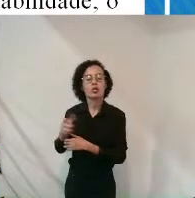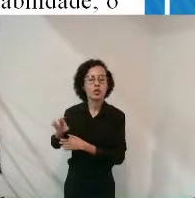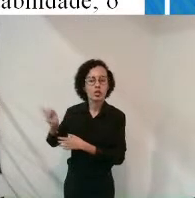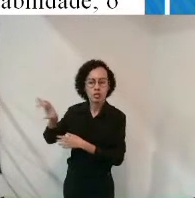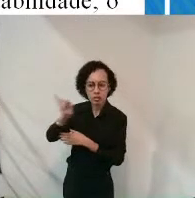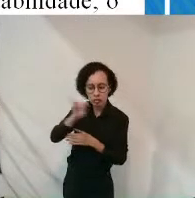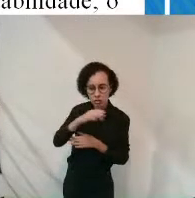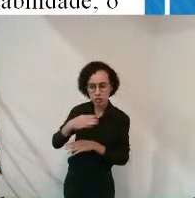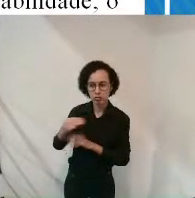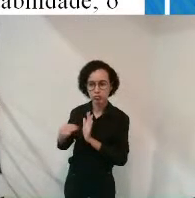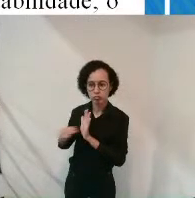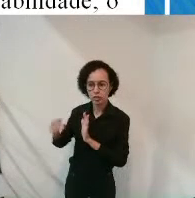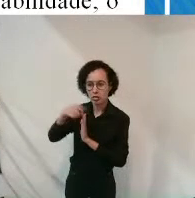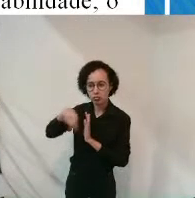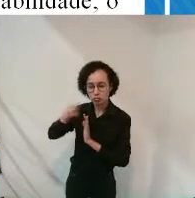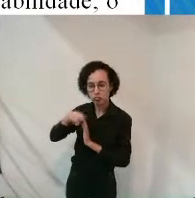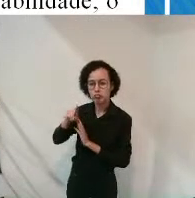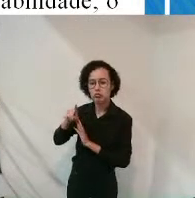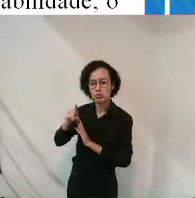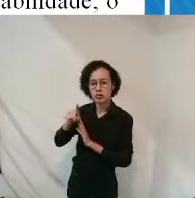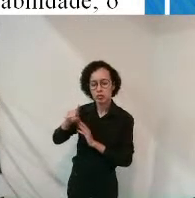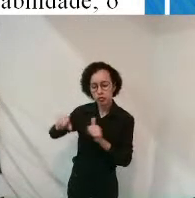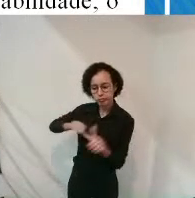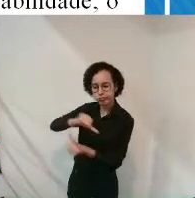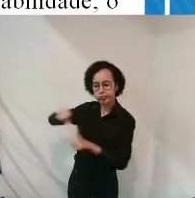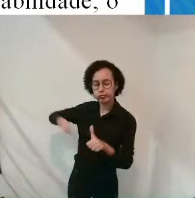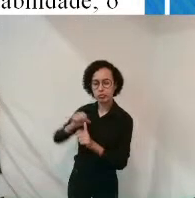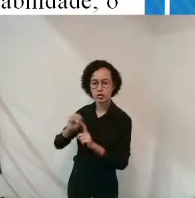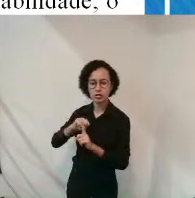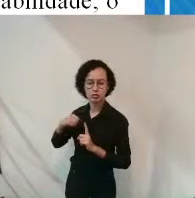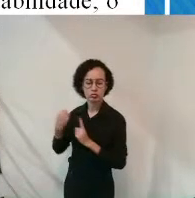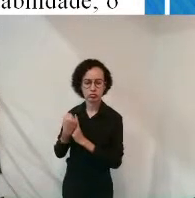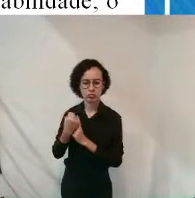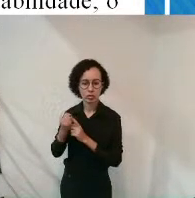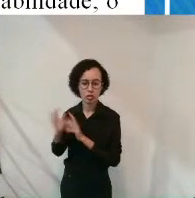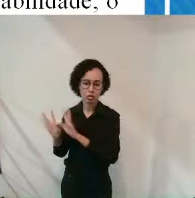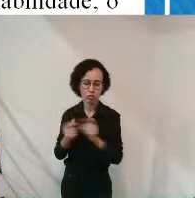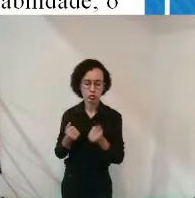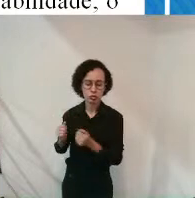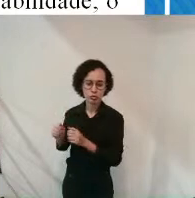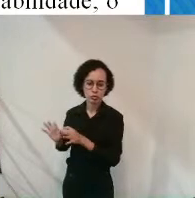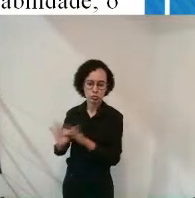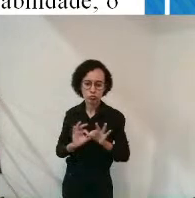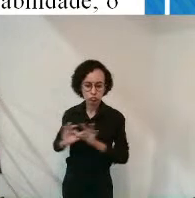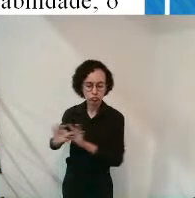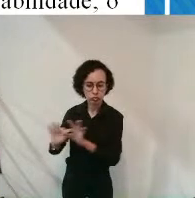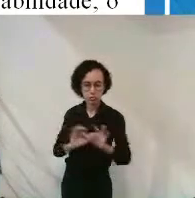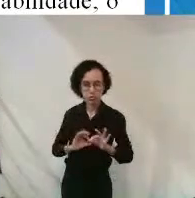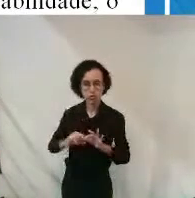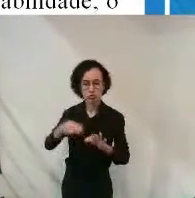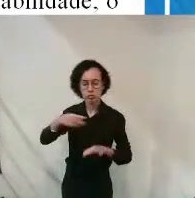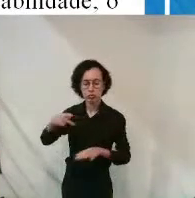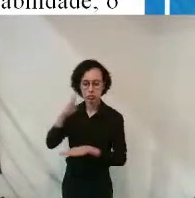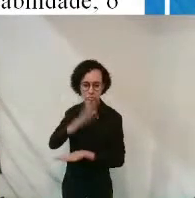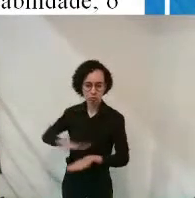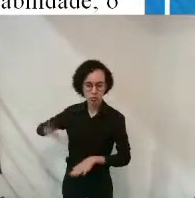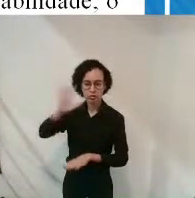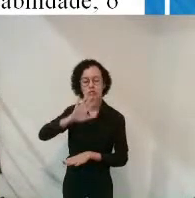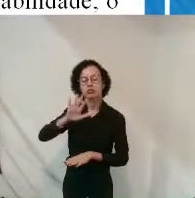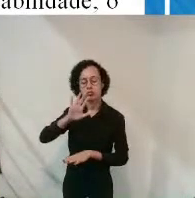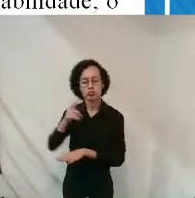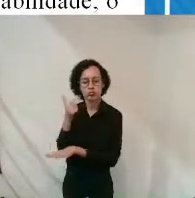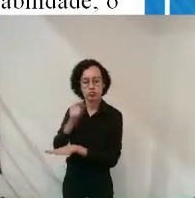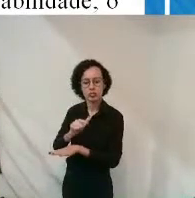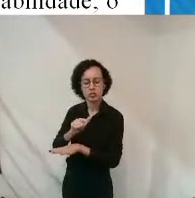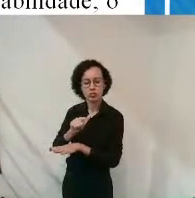Ministério Público ele vai servir como agente de transformação social e todos juntos, com o Ministério Público brasileiro, vai